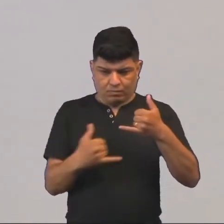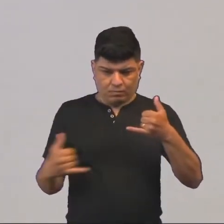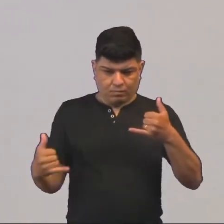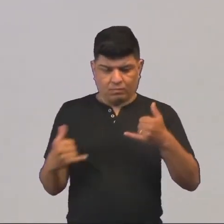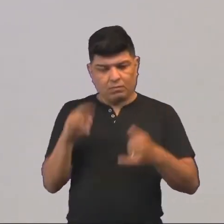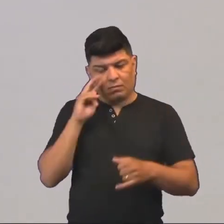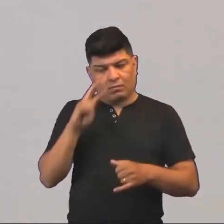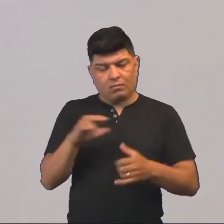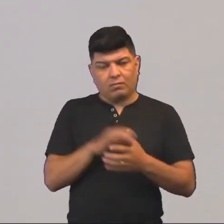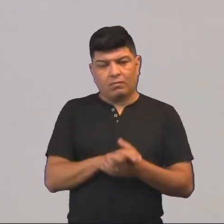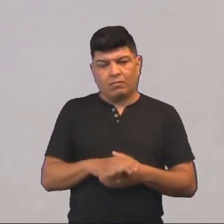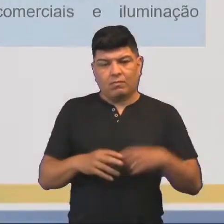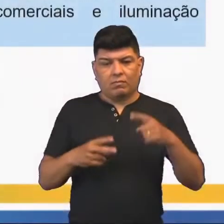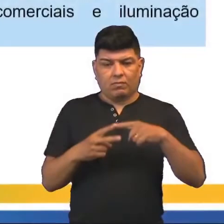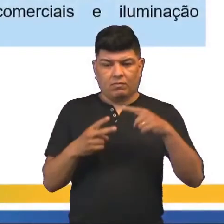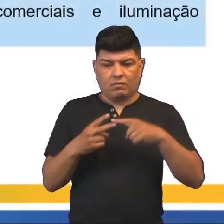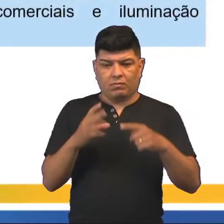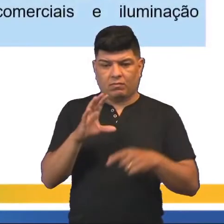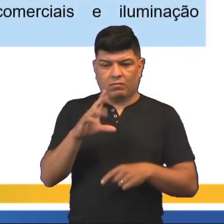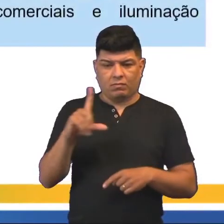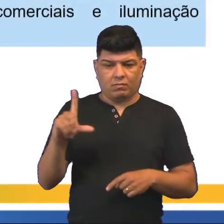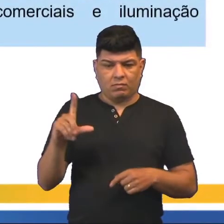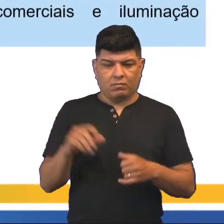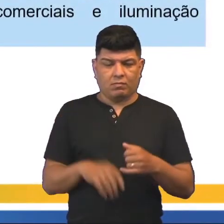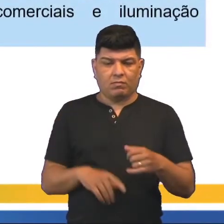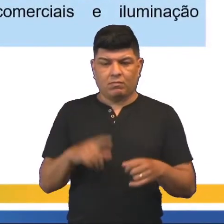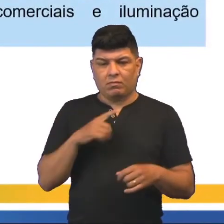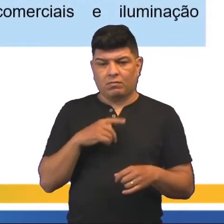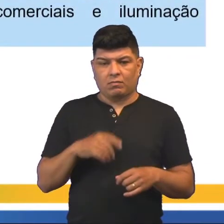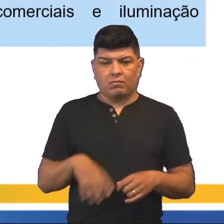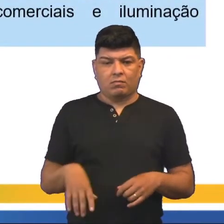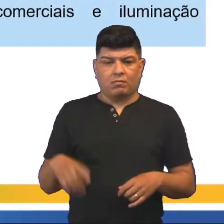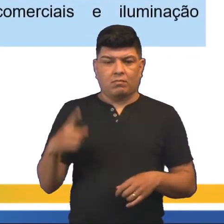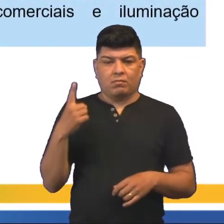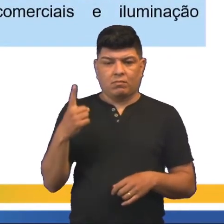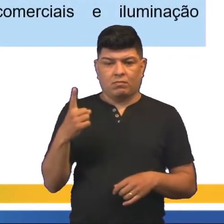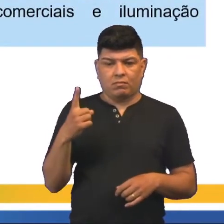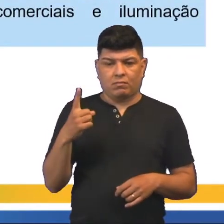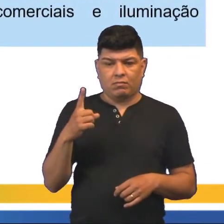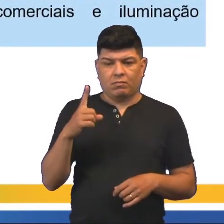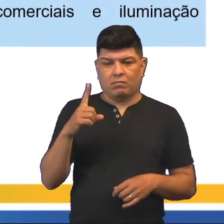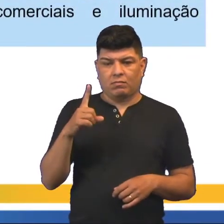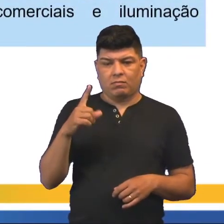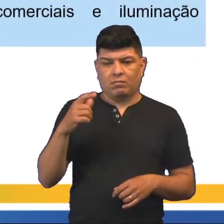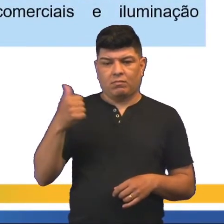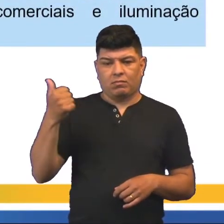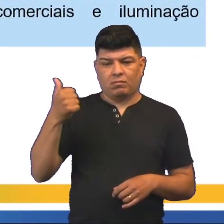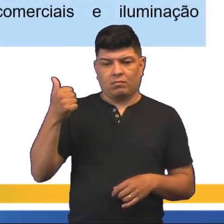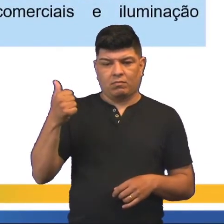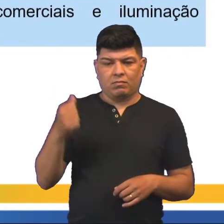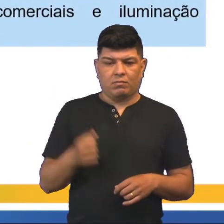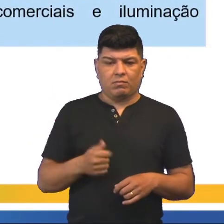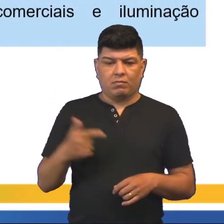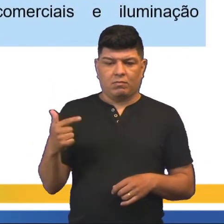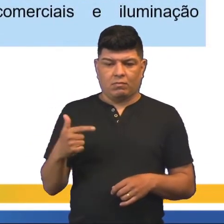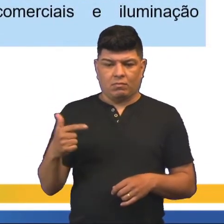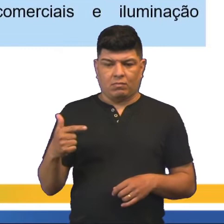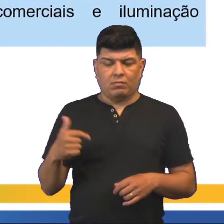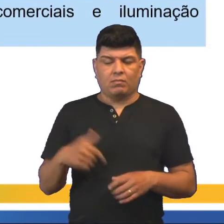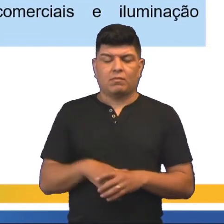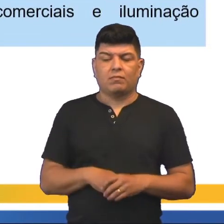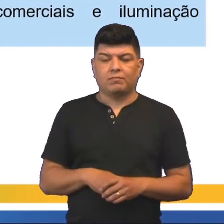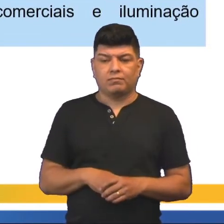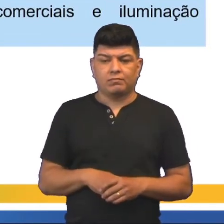vamos verificar que ela tem duas classificações. Nós temos a classificação em rede elétrica primária e rede elétrica